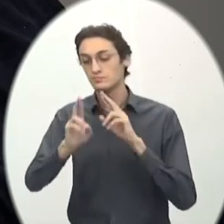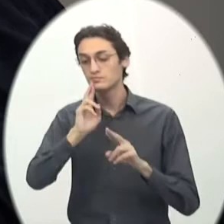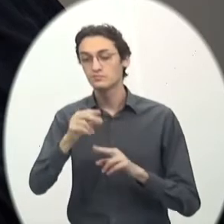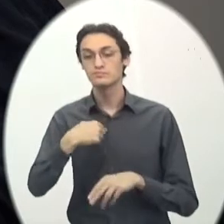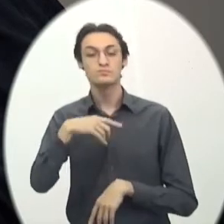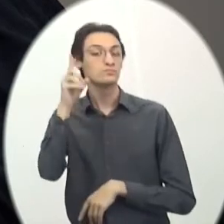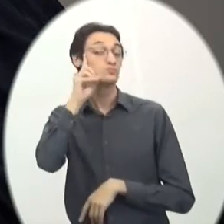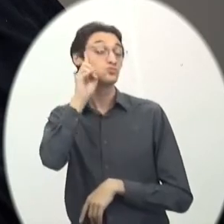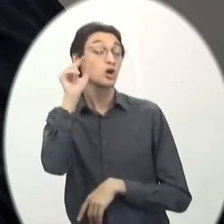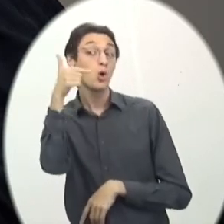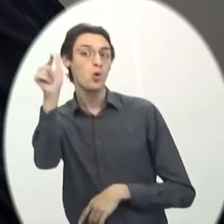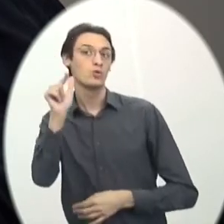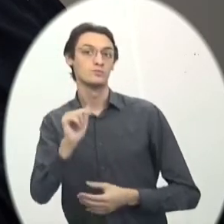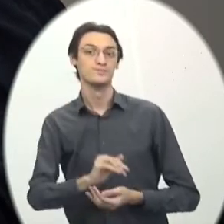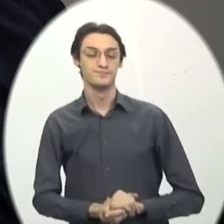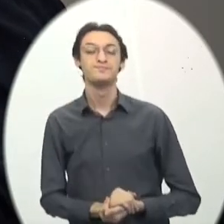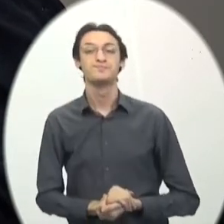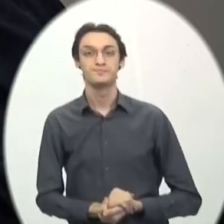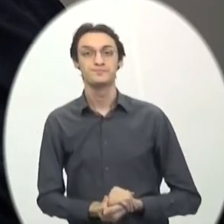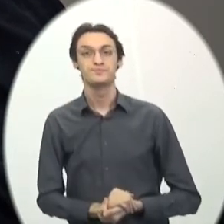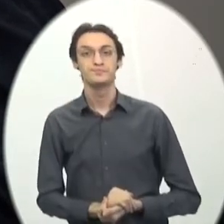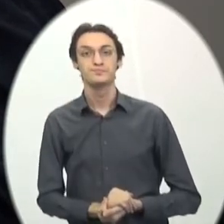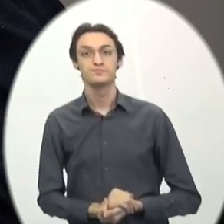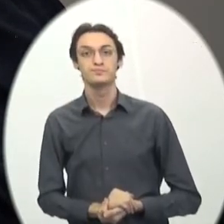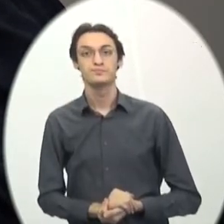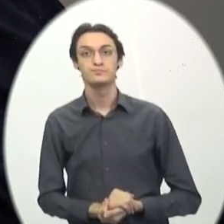depoimento em qualquer outro dia,